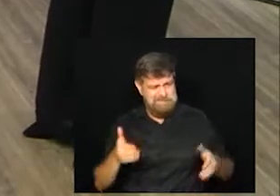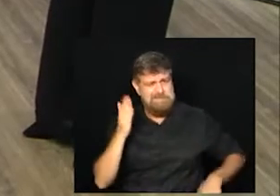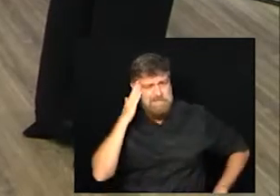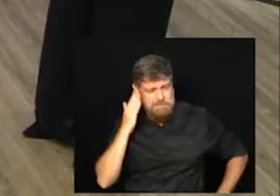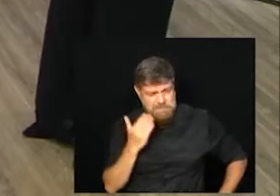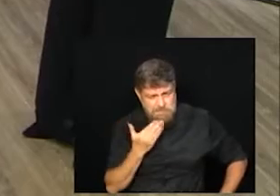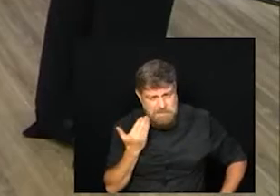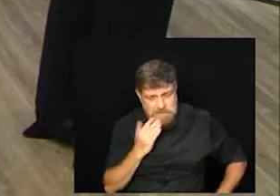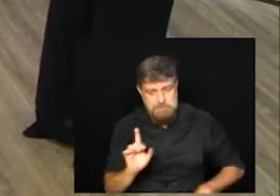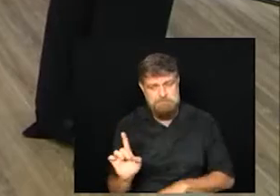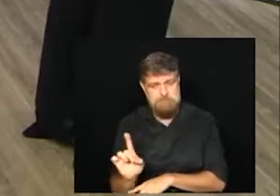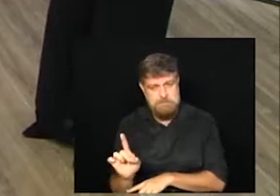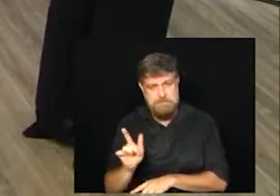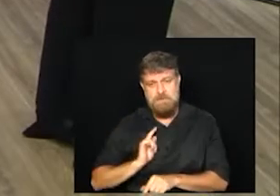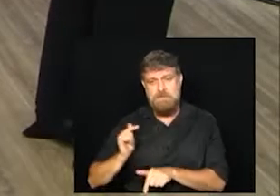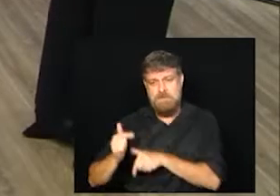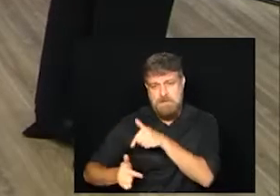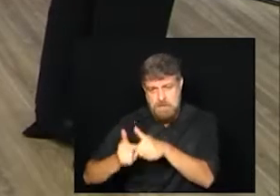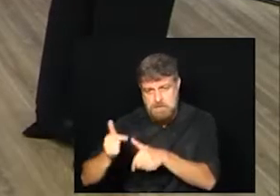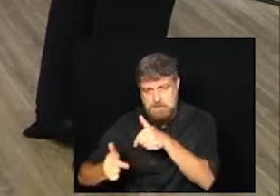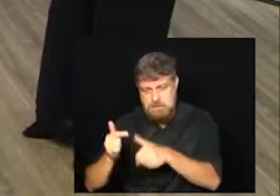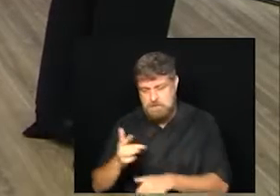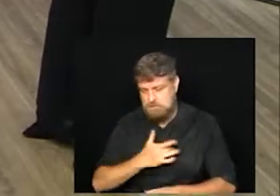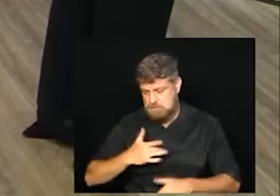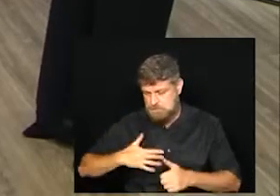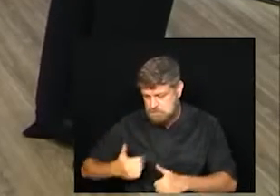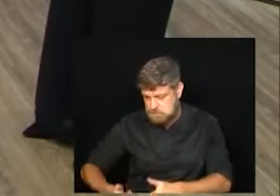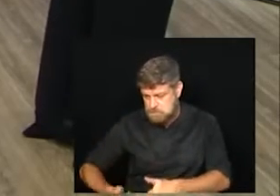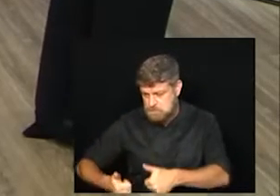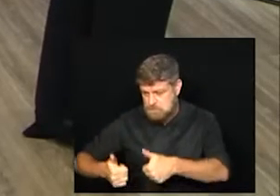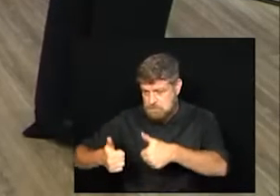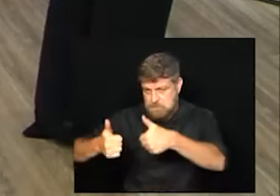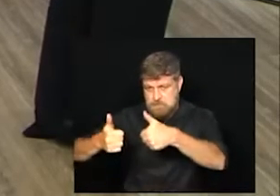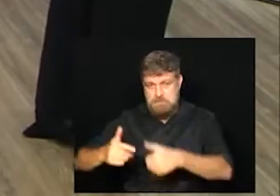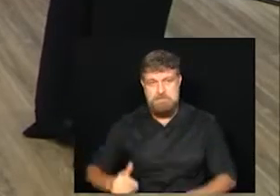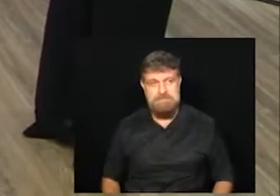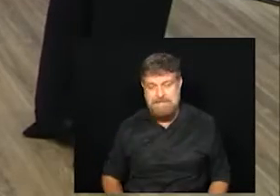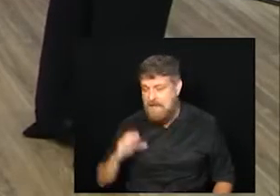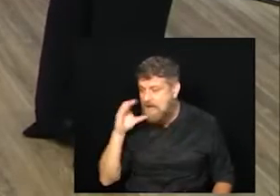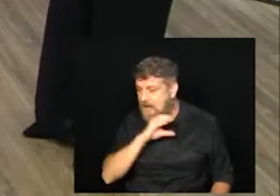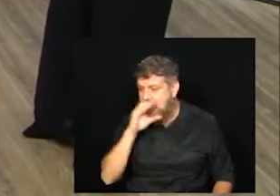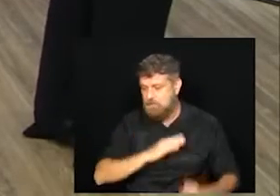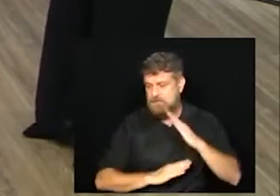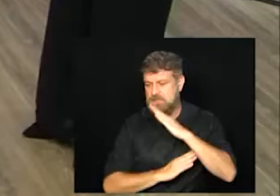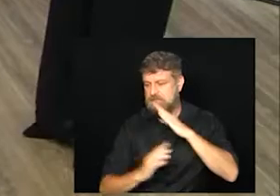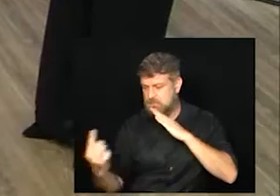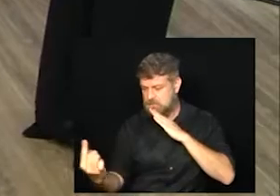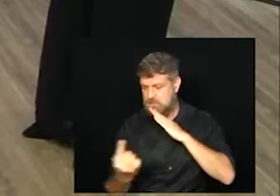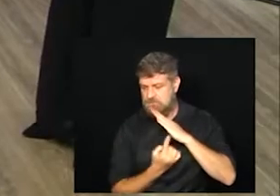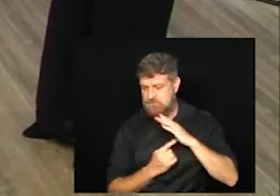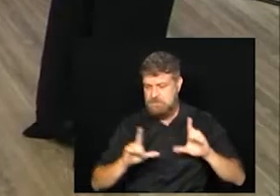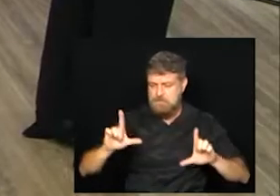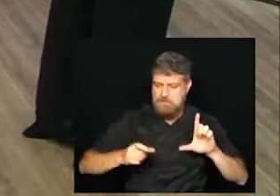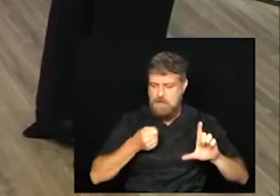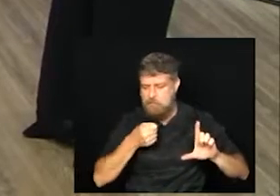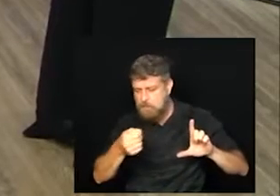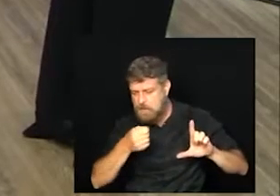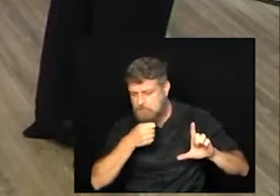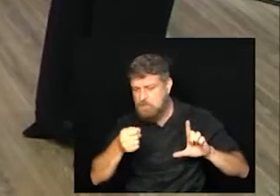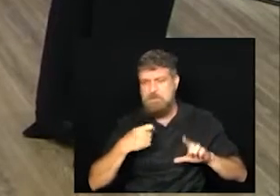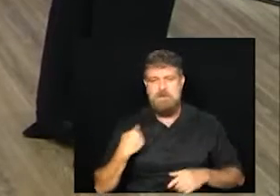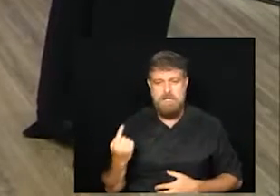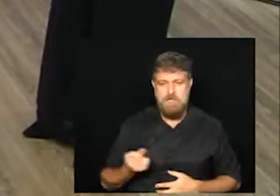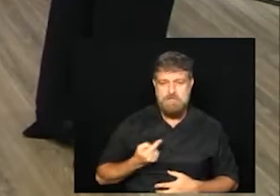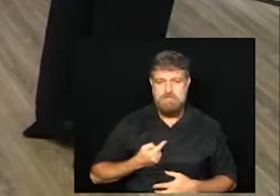fácil, agora tem este trabalho de recuperação e o quanto antes estará de volta aqui nos programas de debate, no Questão de